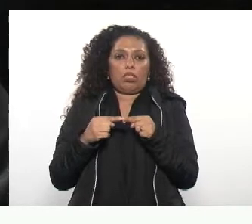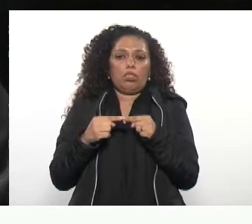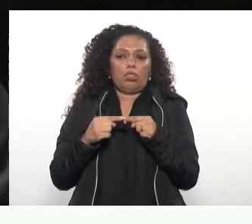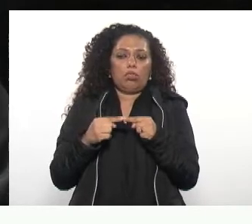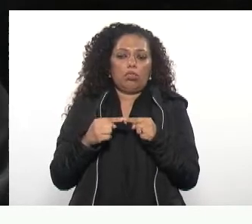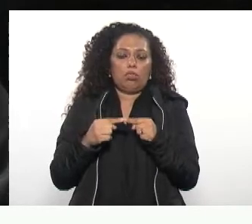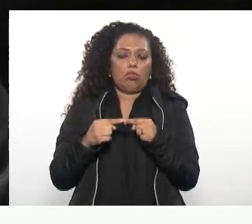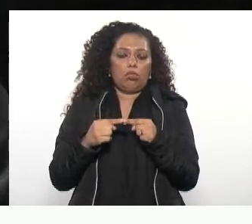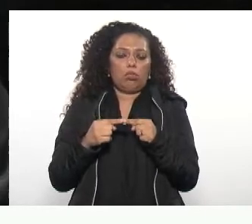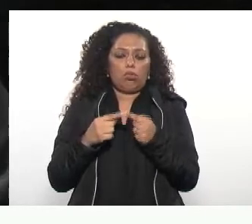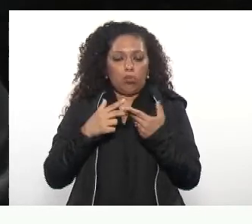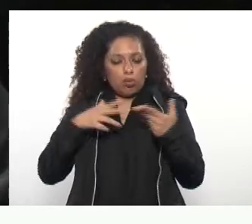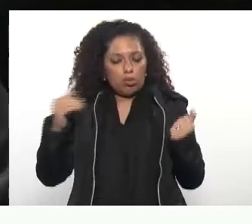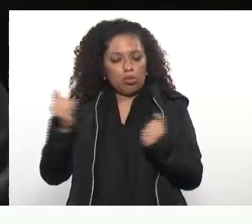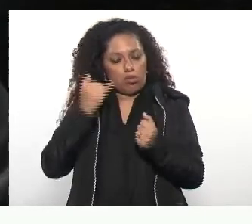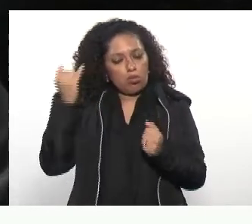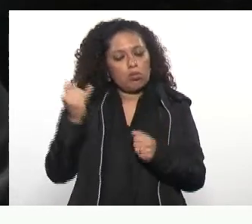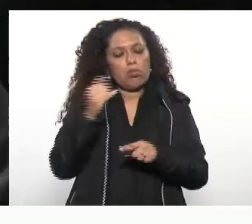serviço essencial, enfim.